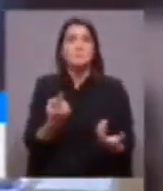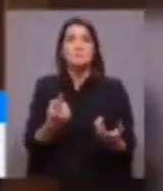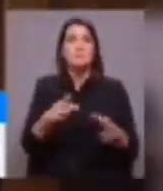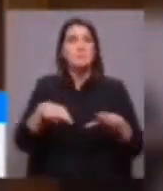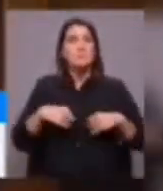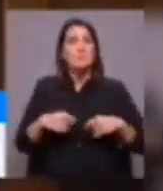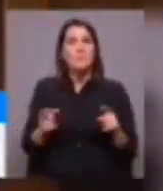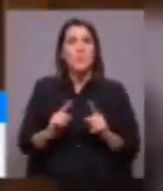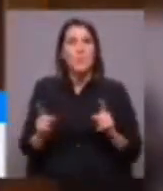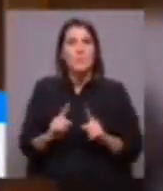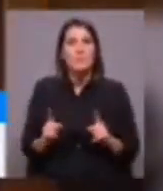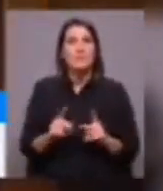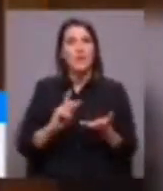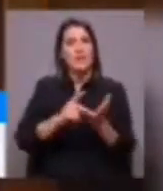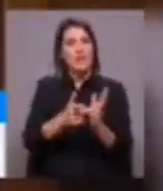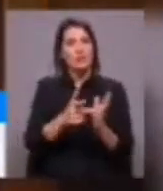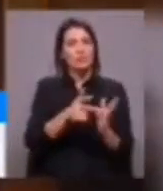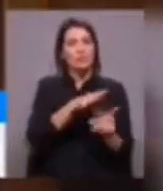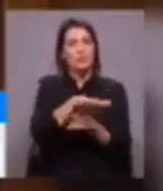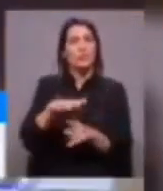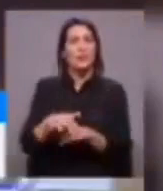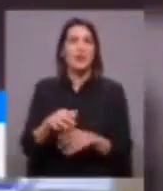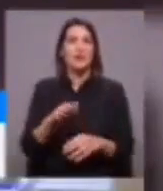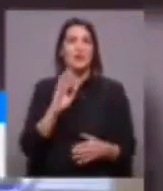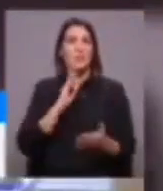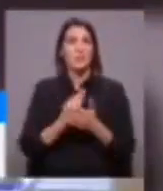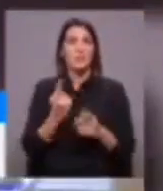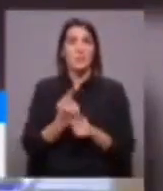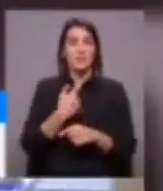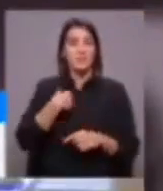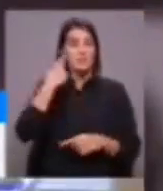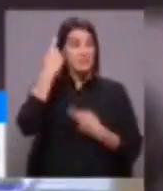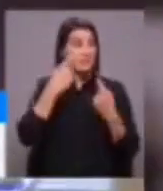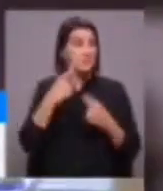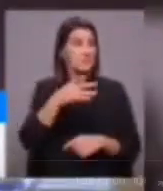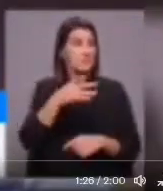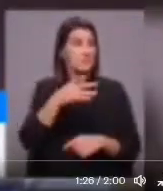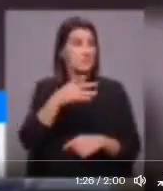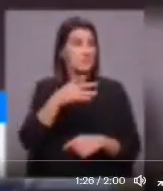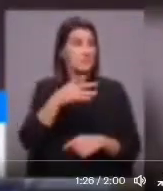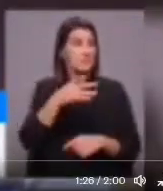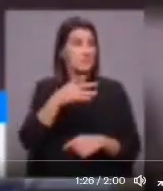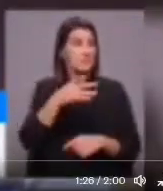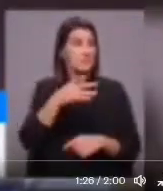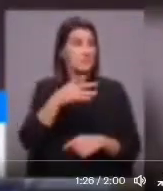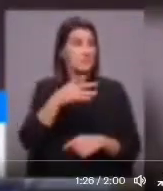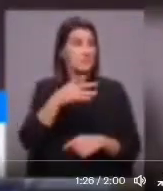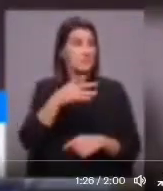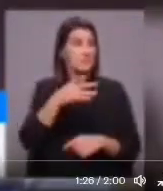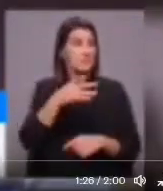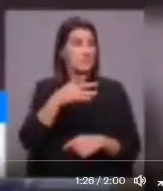negar o efeito das tecnologias era a última coisa que eu estava a pensar a ouvir no Parlamento